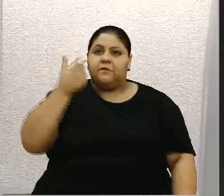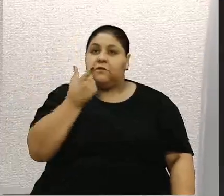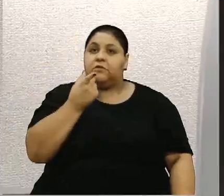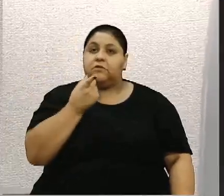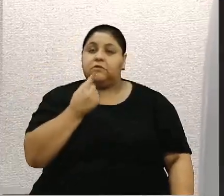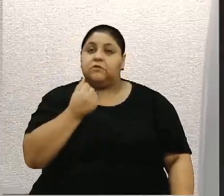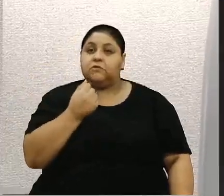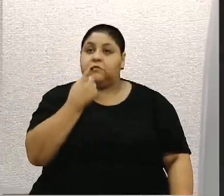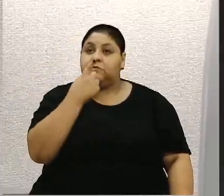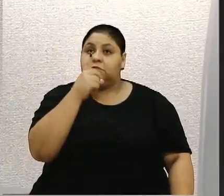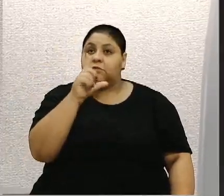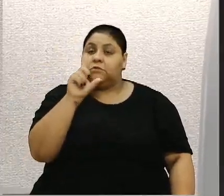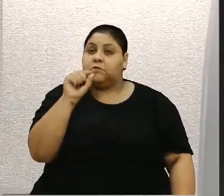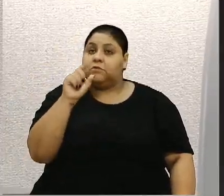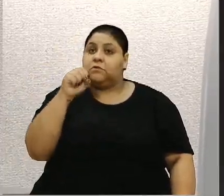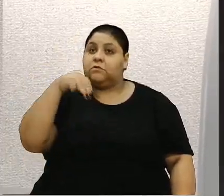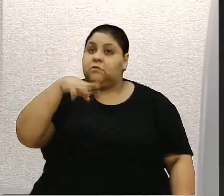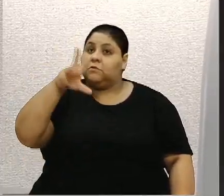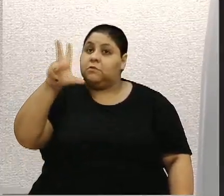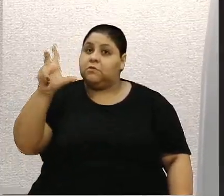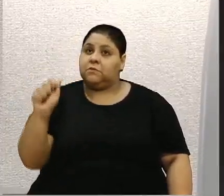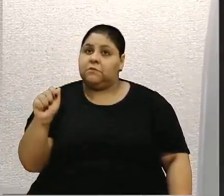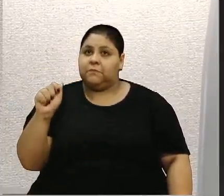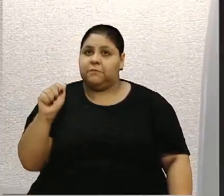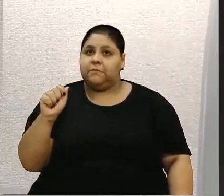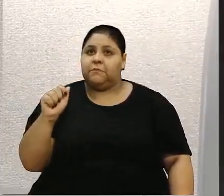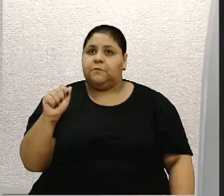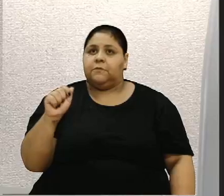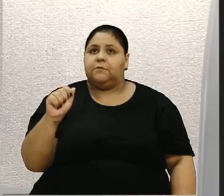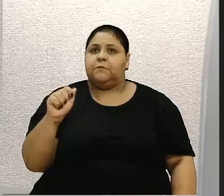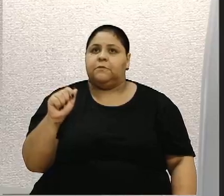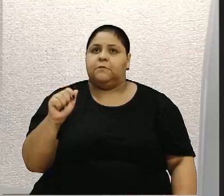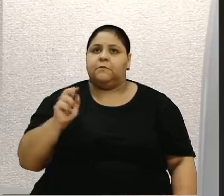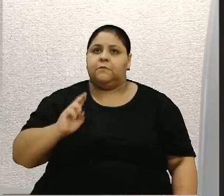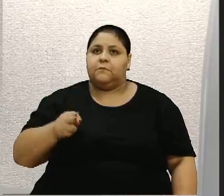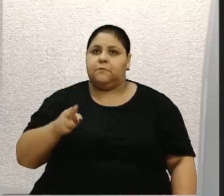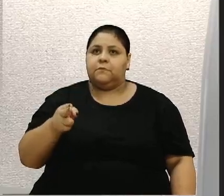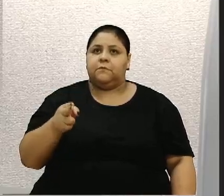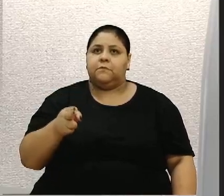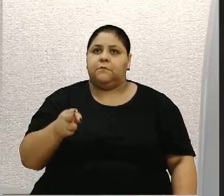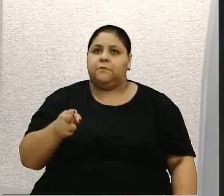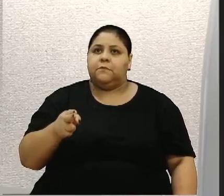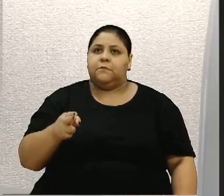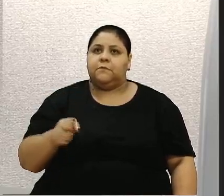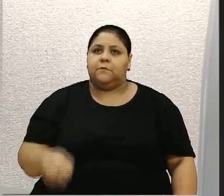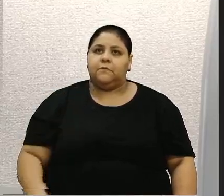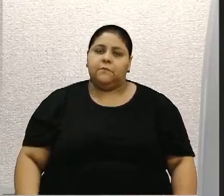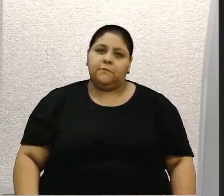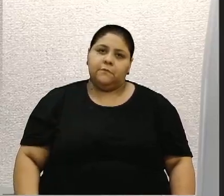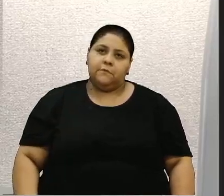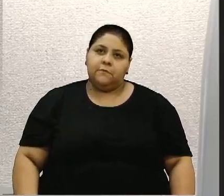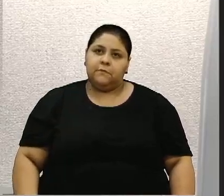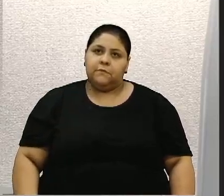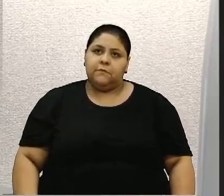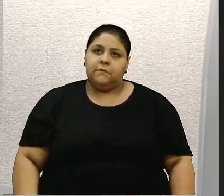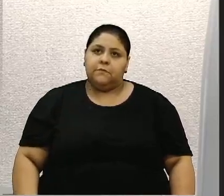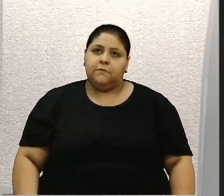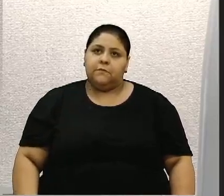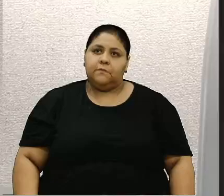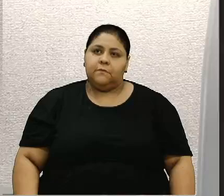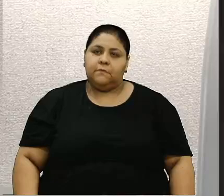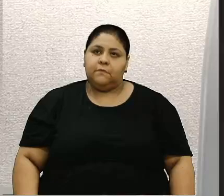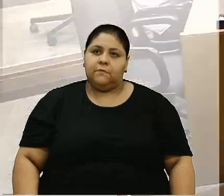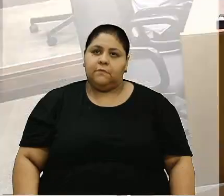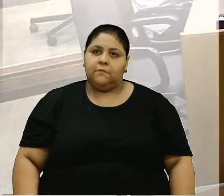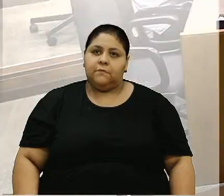10 milhões, eu disse sempre é importante vir muito dinheiro. Sempre é importante vir muito dinheiro para cá. Segura meu tempo. Não,